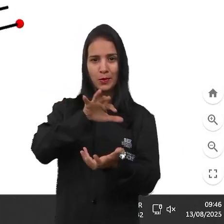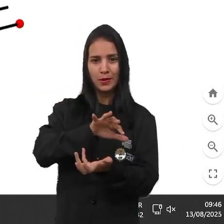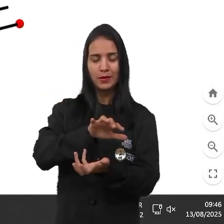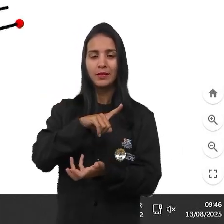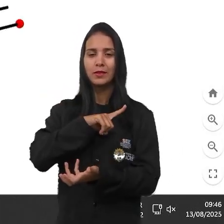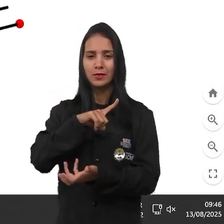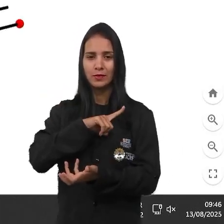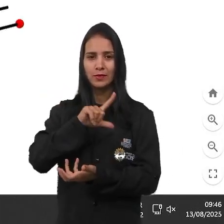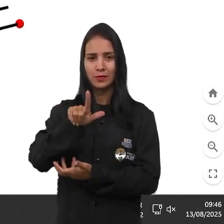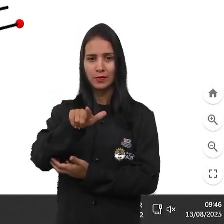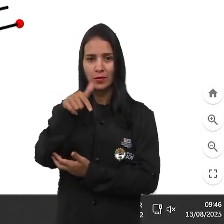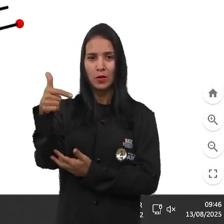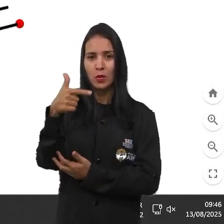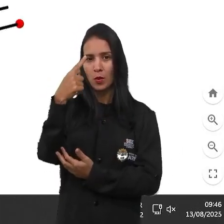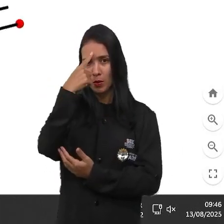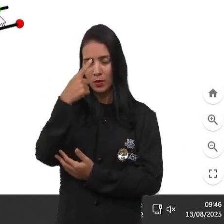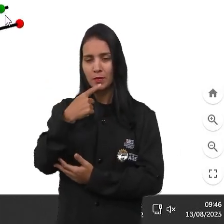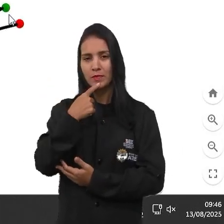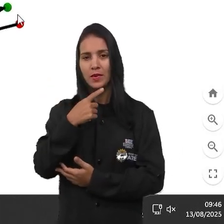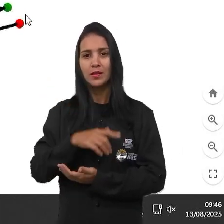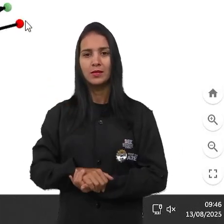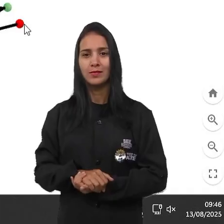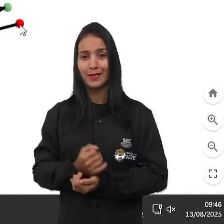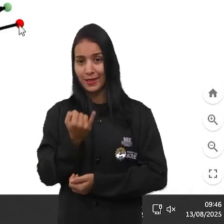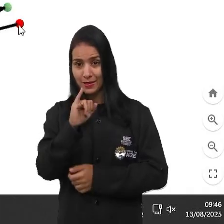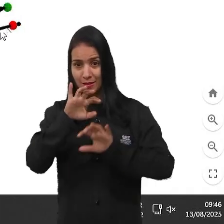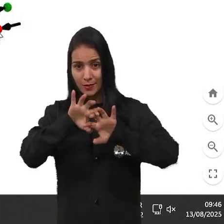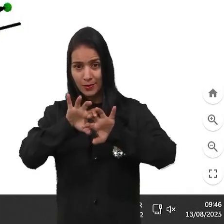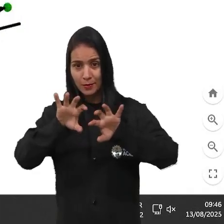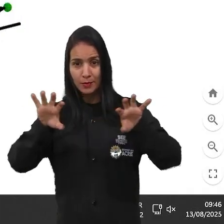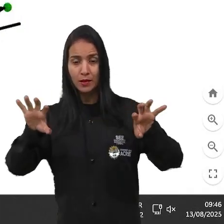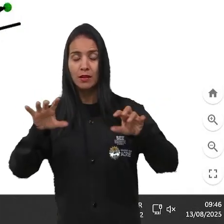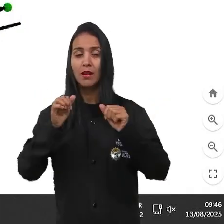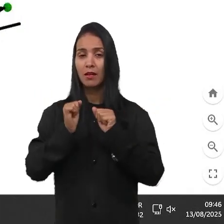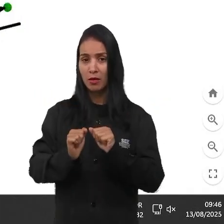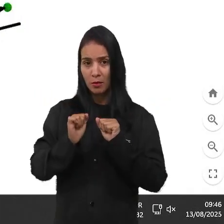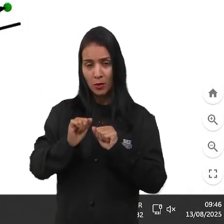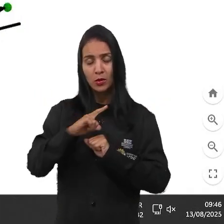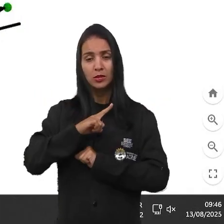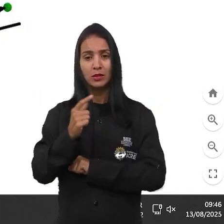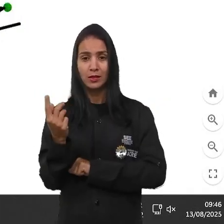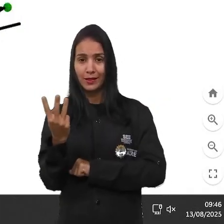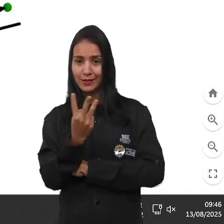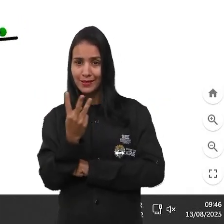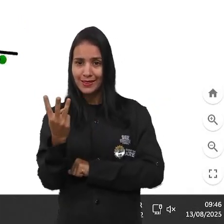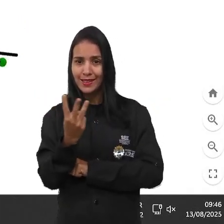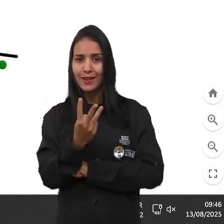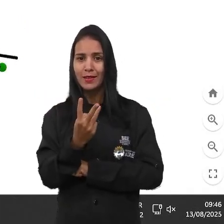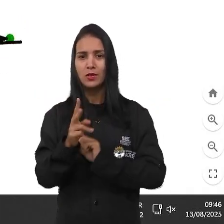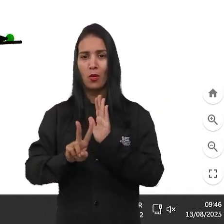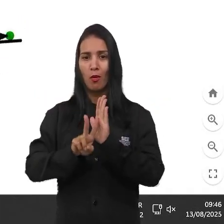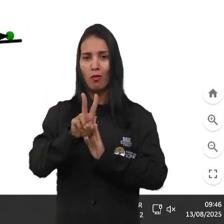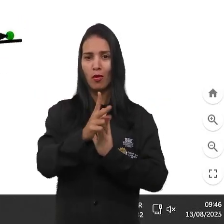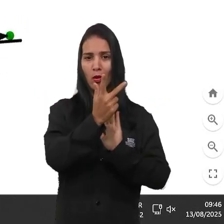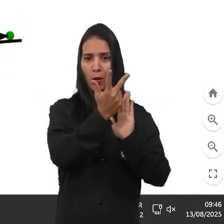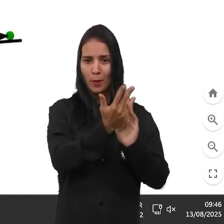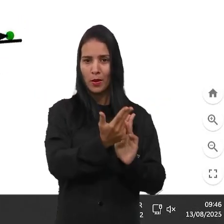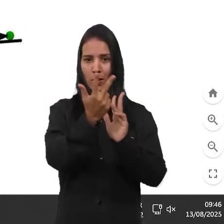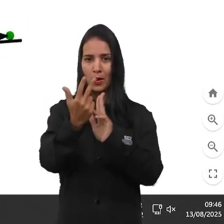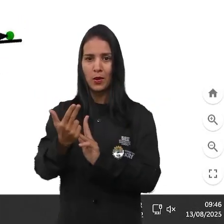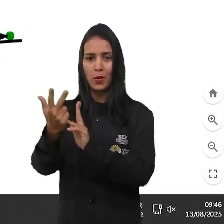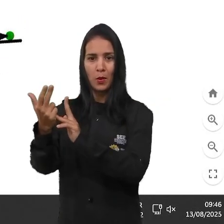E, comumente, quando fizemos agora há pouco, eu posso separar o prisma em 3 tetraedros de mesmo volume. Então, essa é a